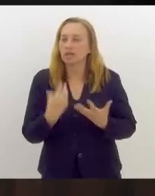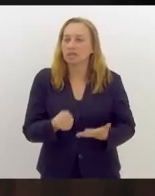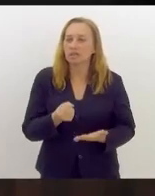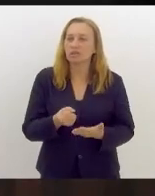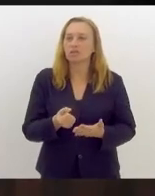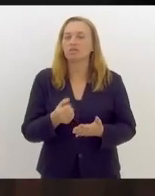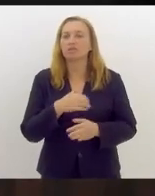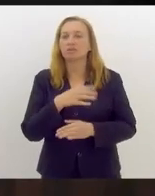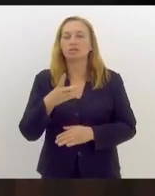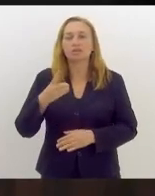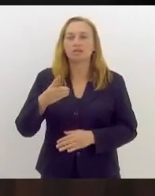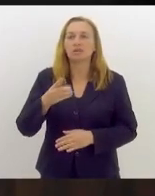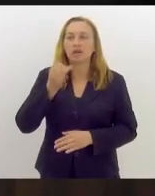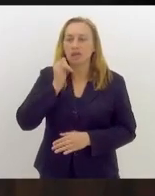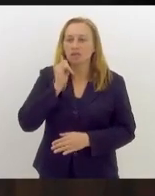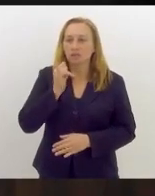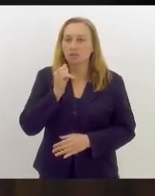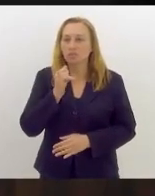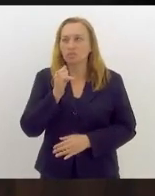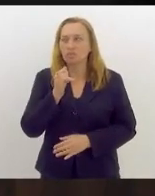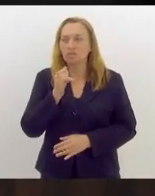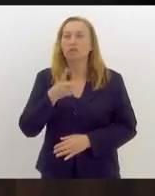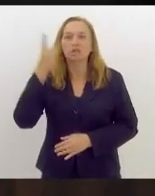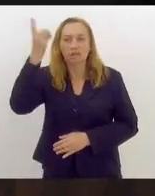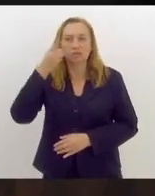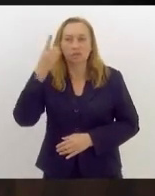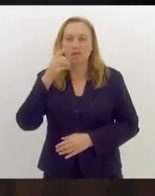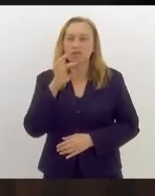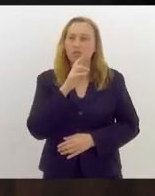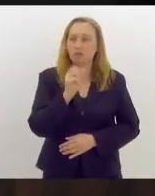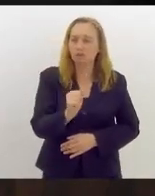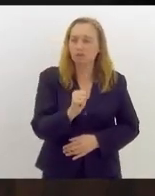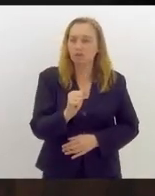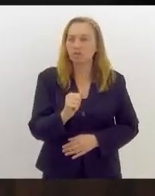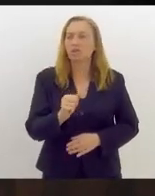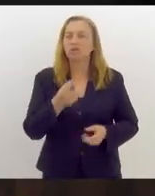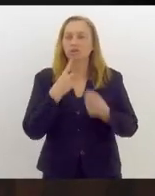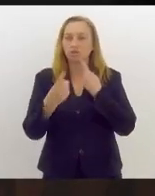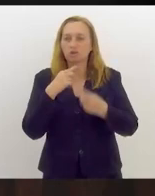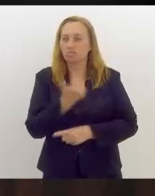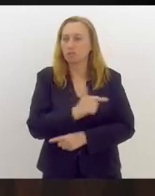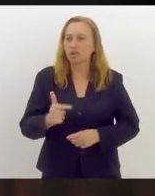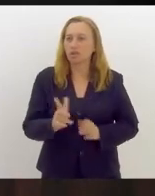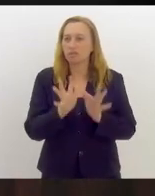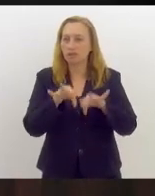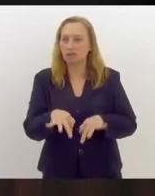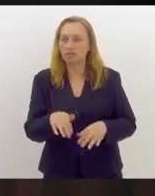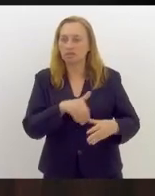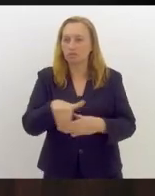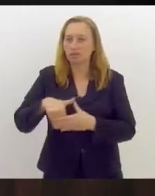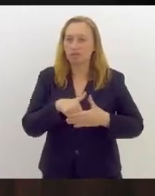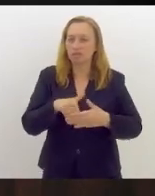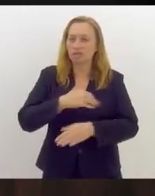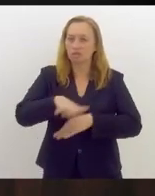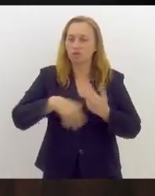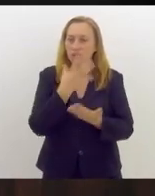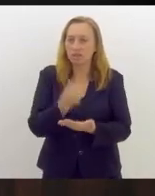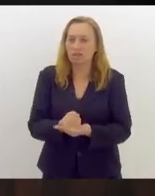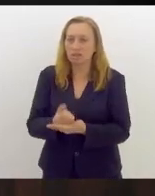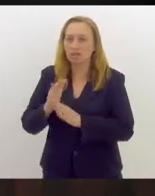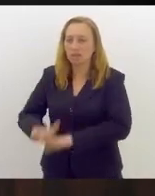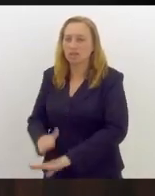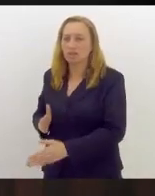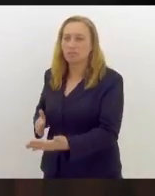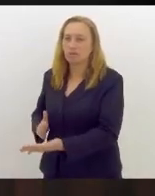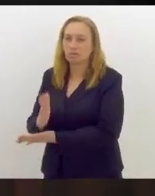favorável Deputado relator Deputado Rodrigo Amorim em discussão e votação se